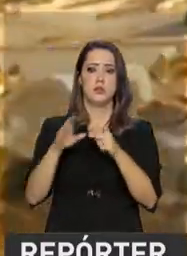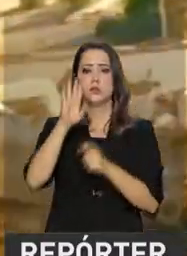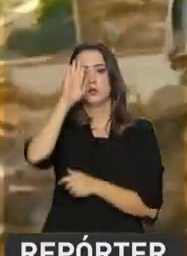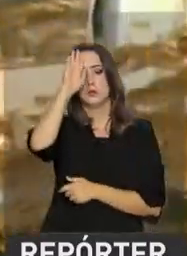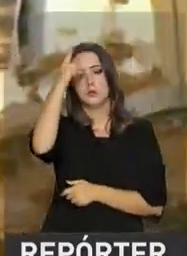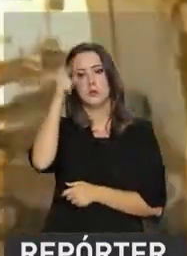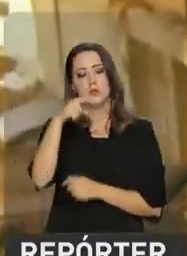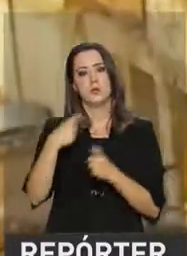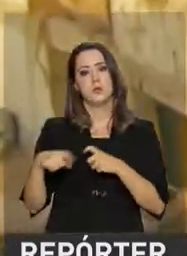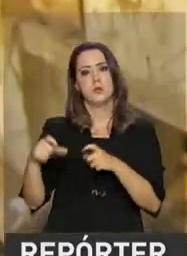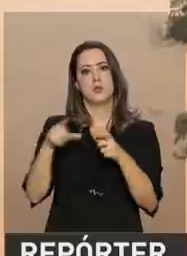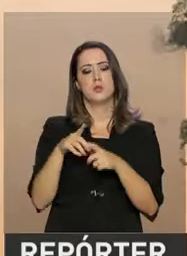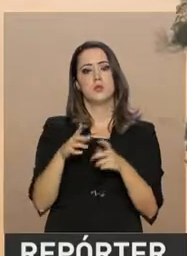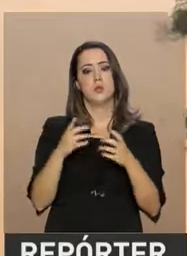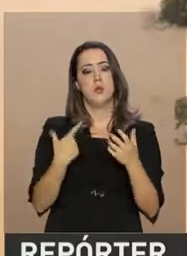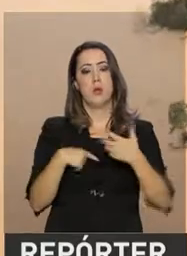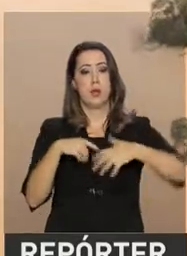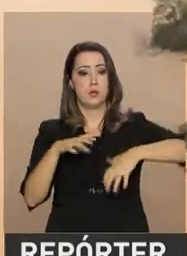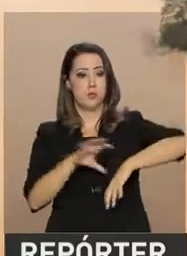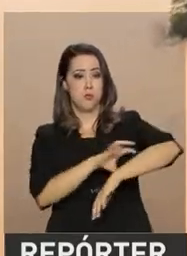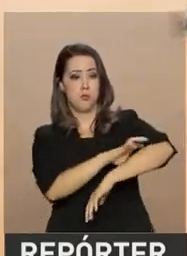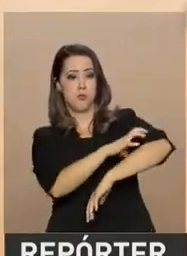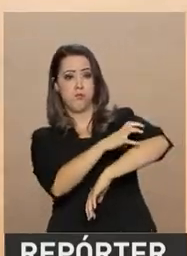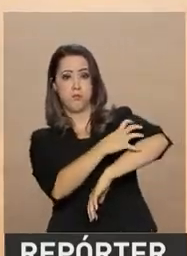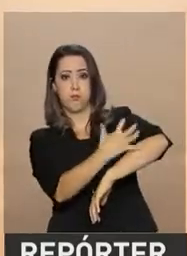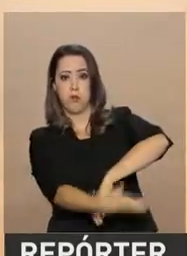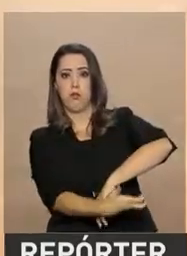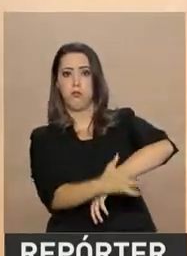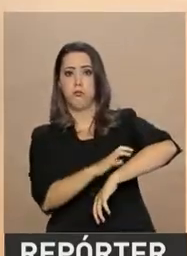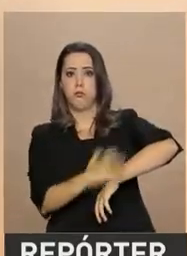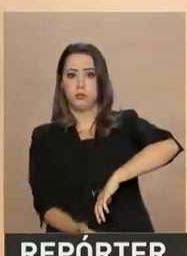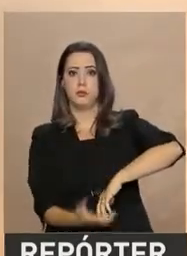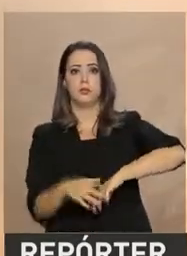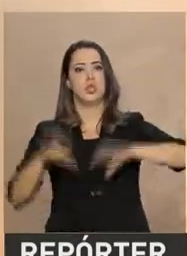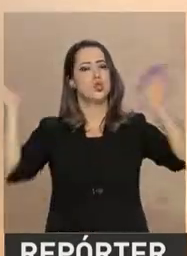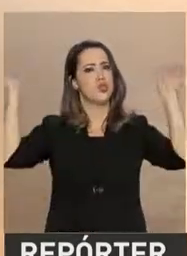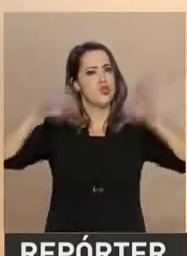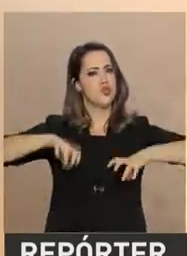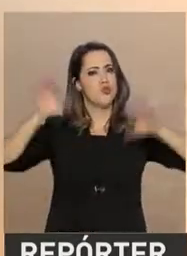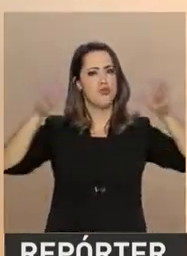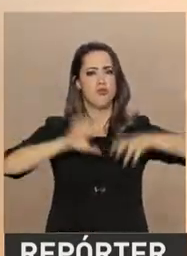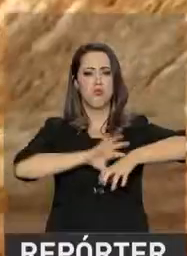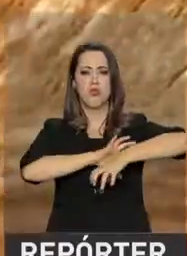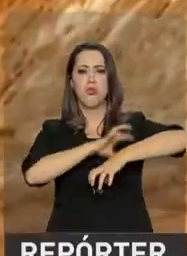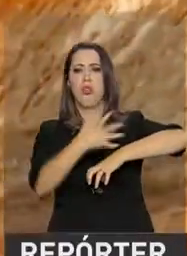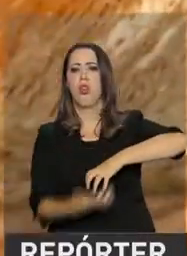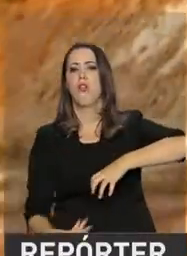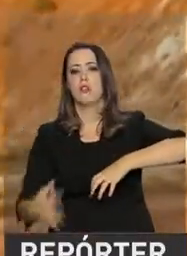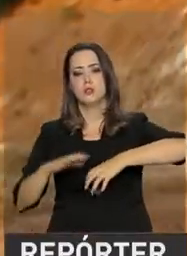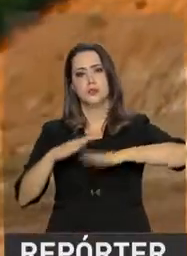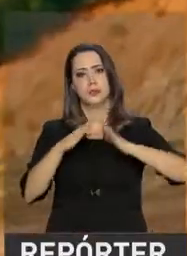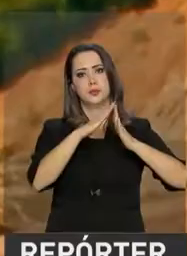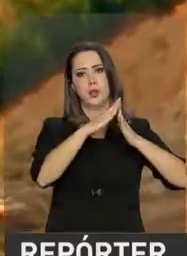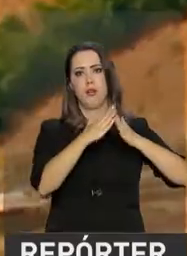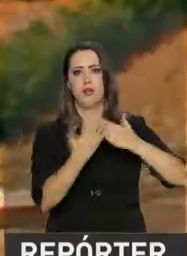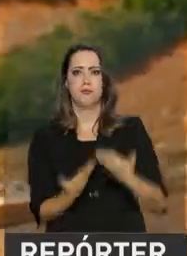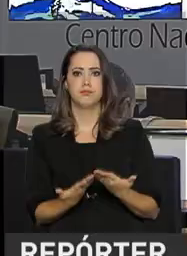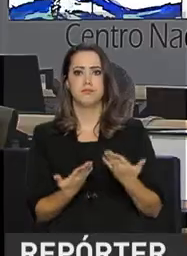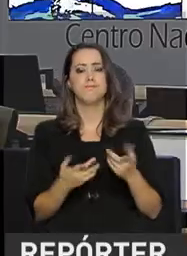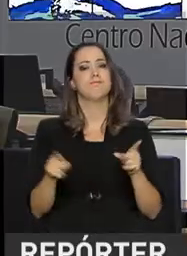nas regiões de serra as chuvas fortes e tempestades que causaram inundações e deslizamentos de